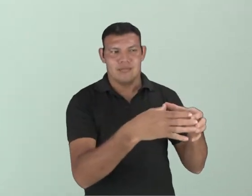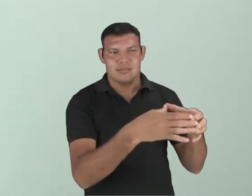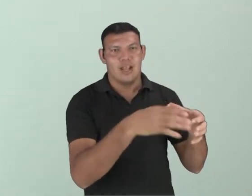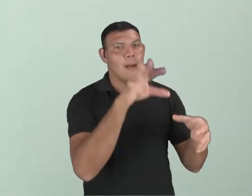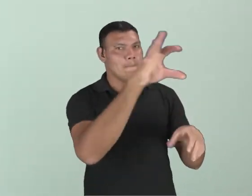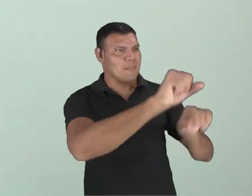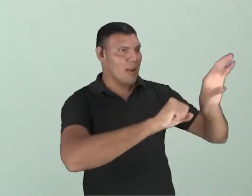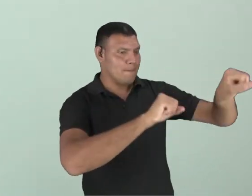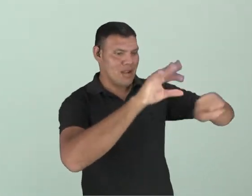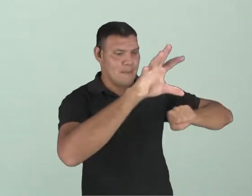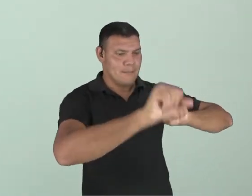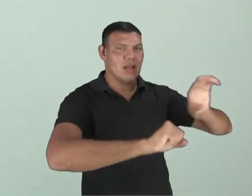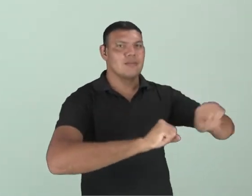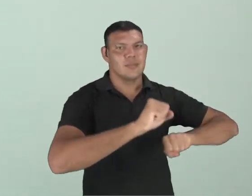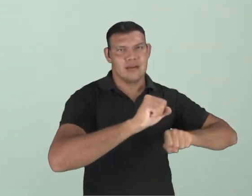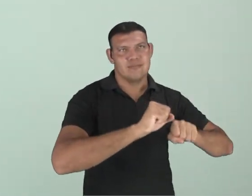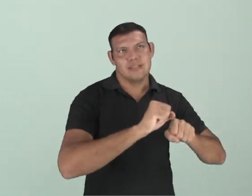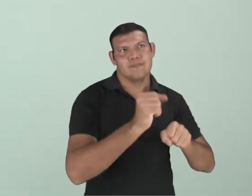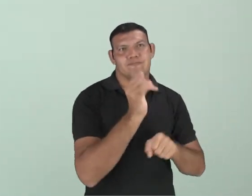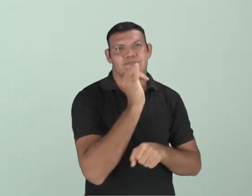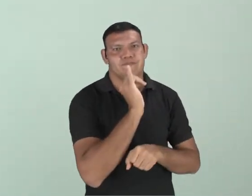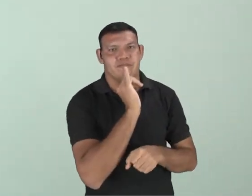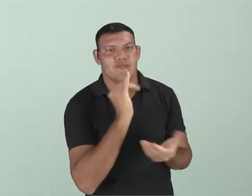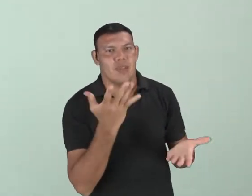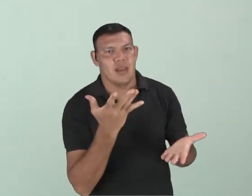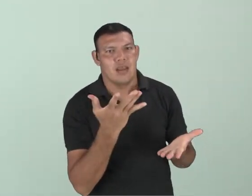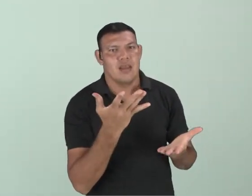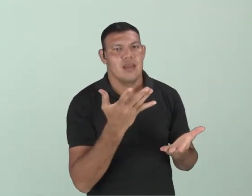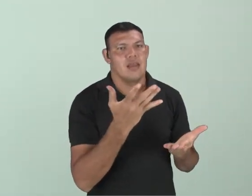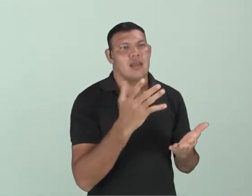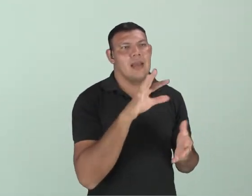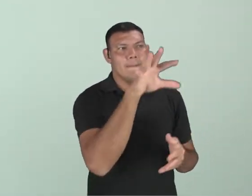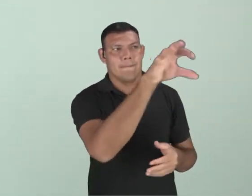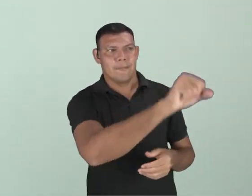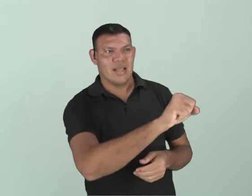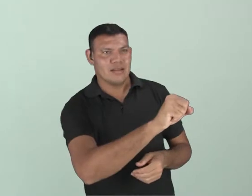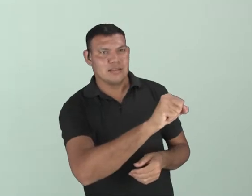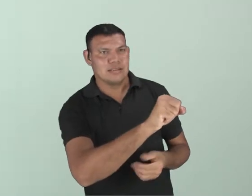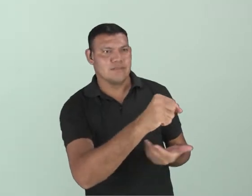pegar a parte da matéria-prima, por exemplo.